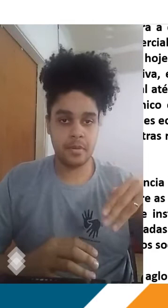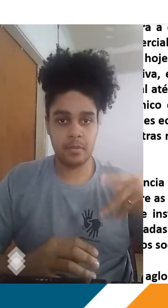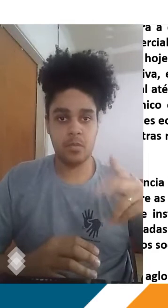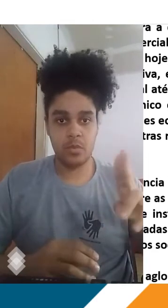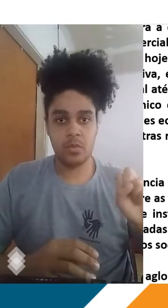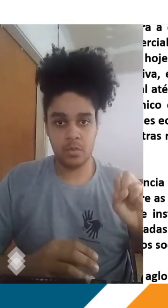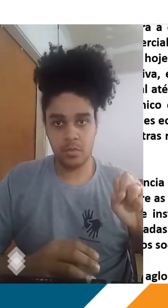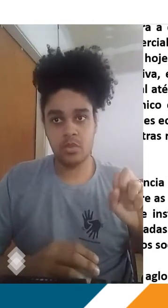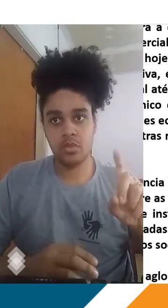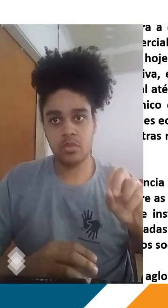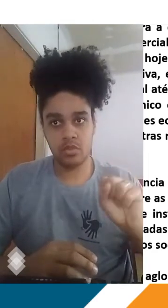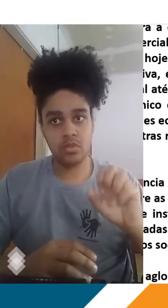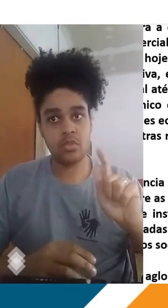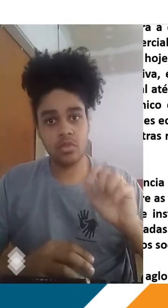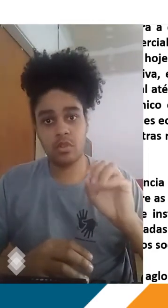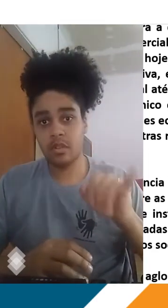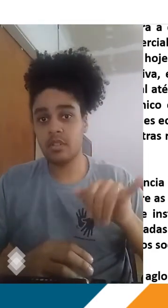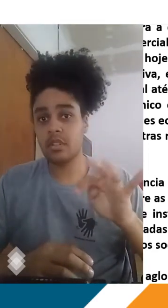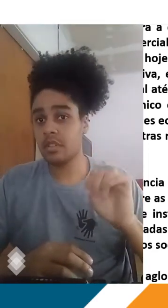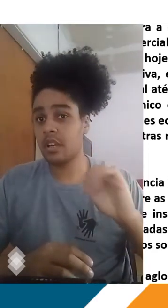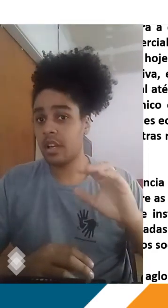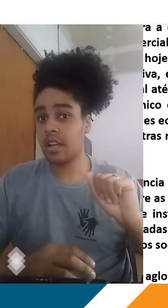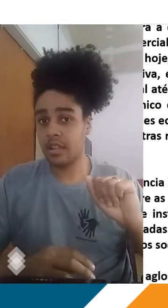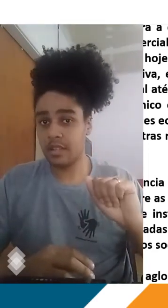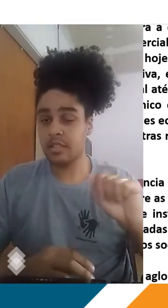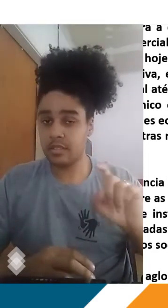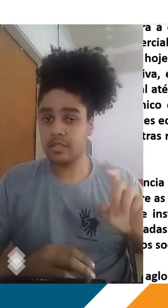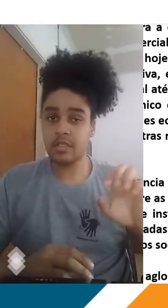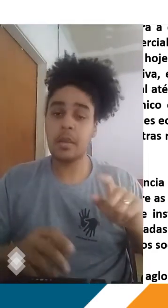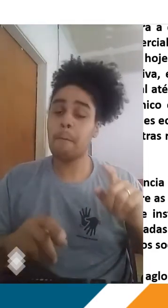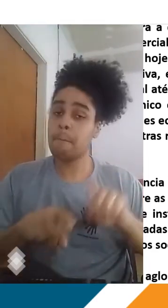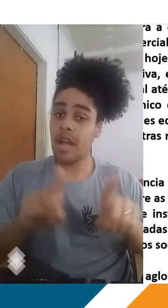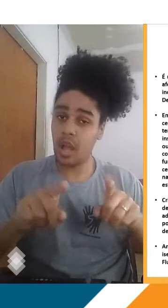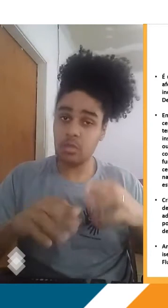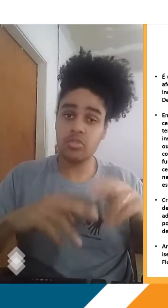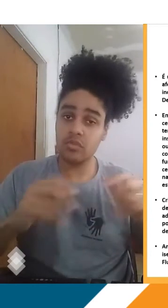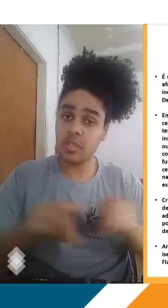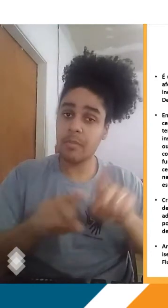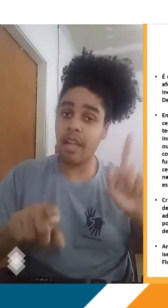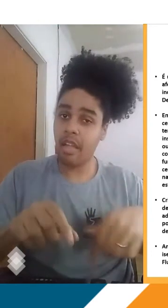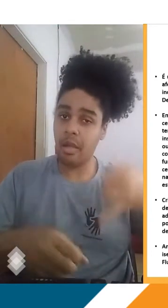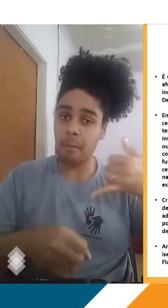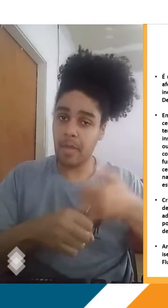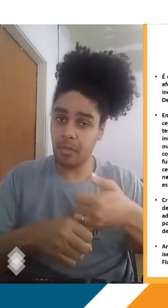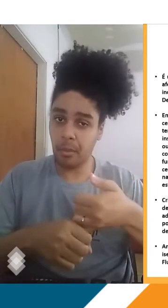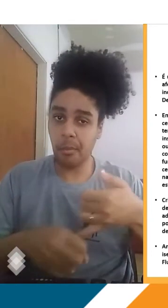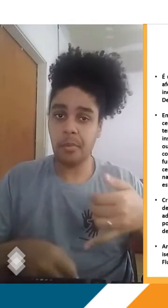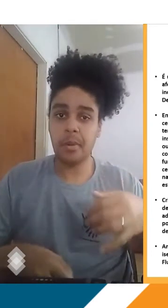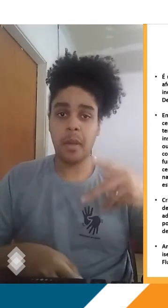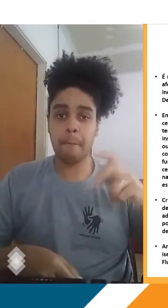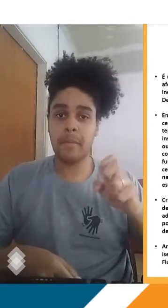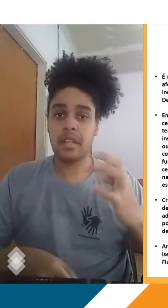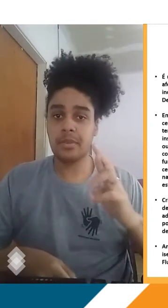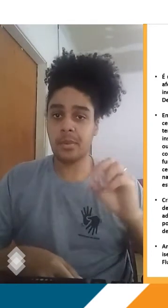dos Goytacazes, que fica no norte fluminense. Mas isso é devido também à atividade petrolífera na região. Então, os aspectos socioeconômicos nos ajudam a